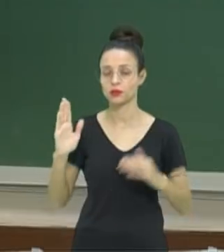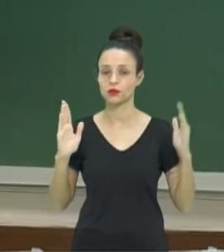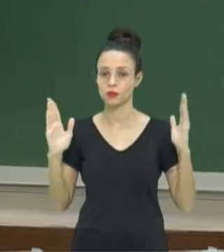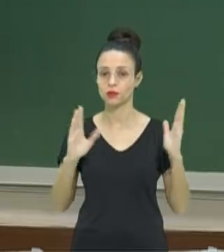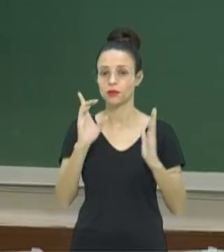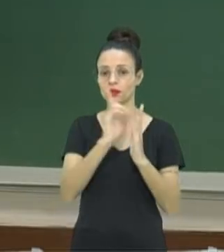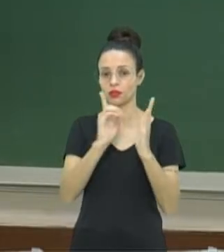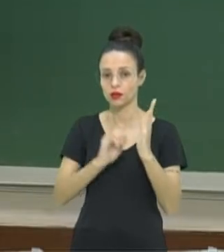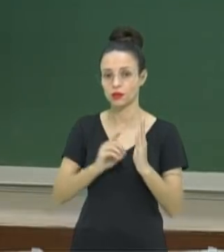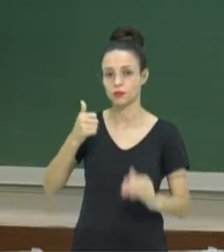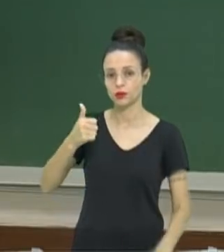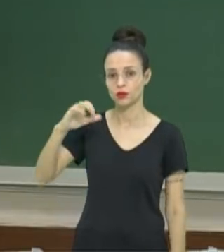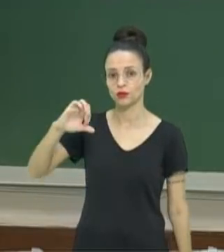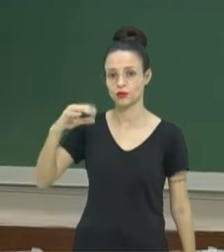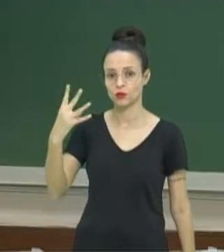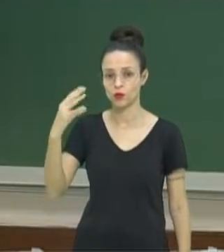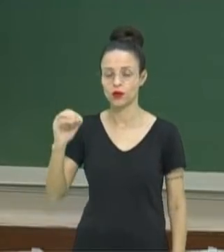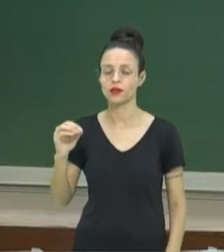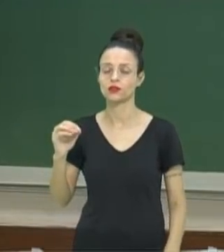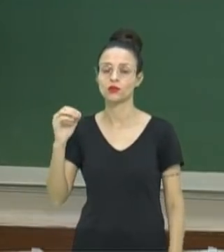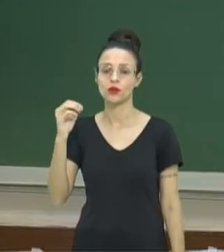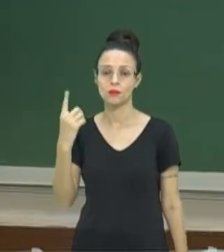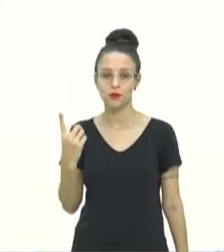décadas de 1940 e